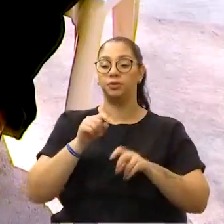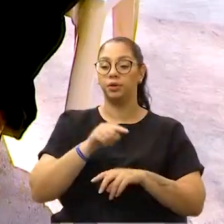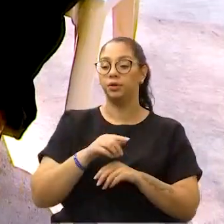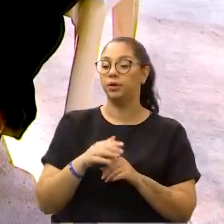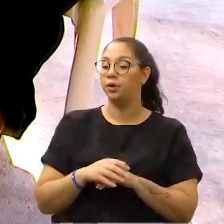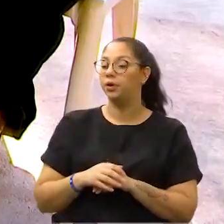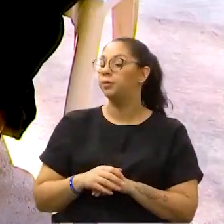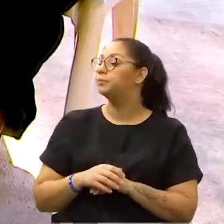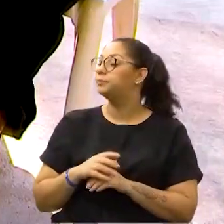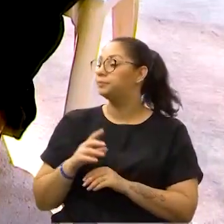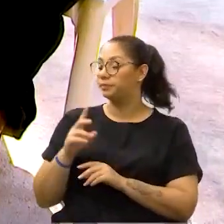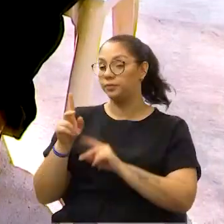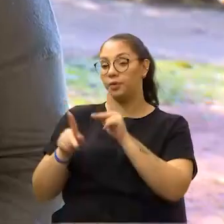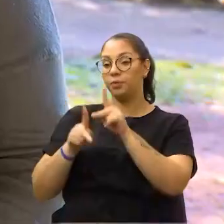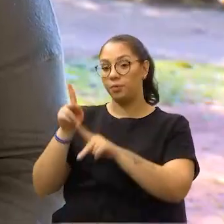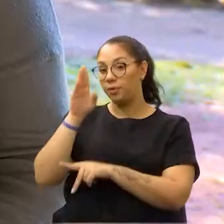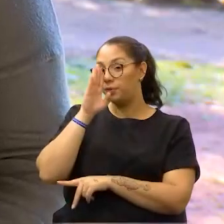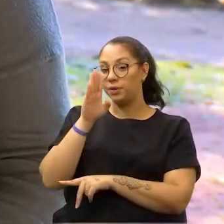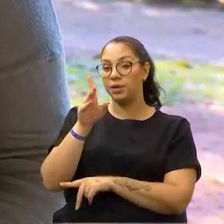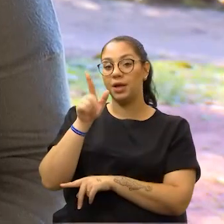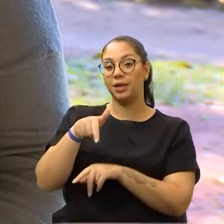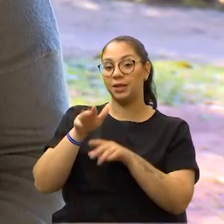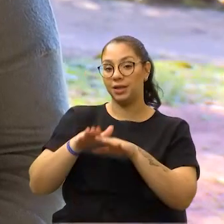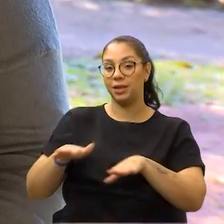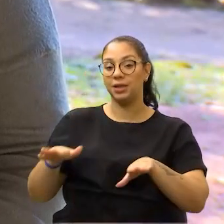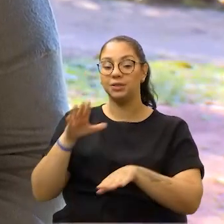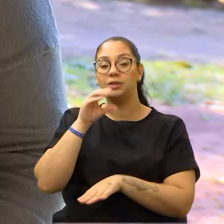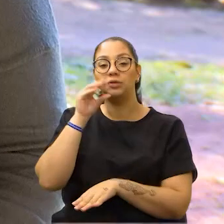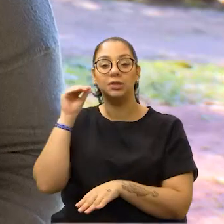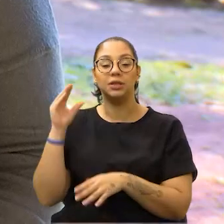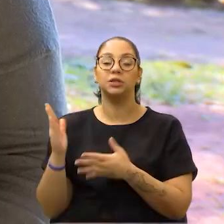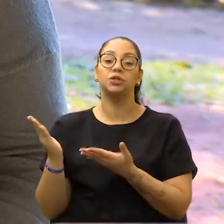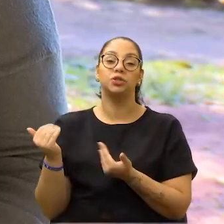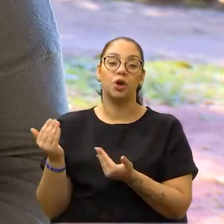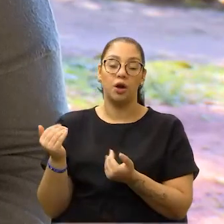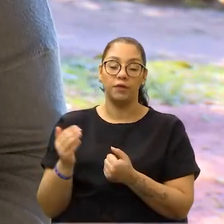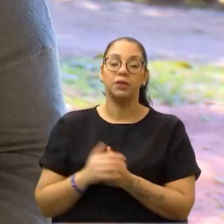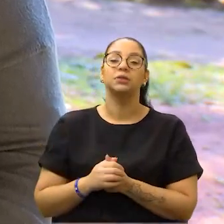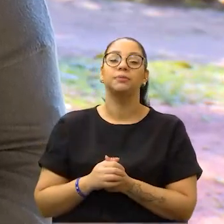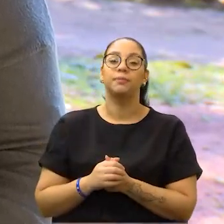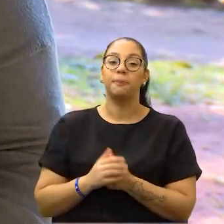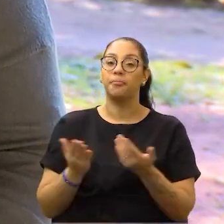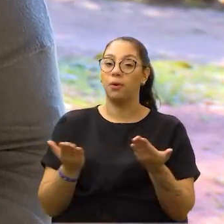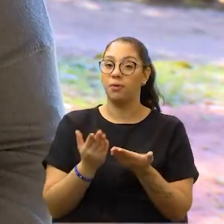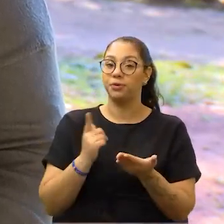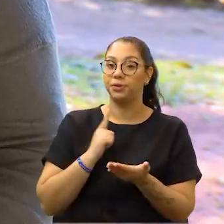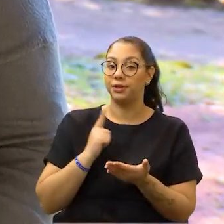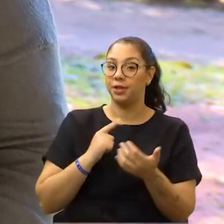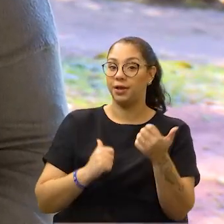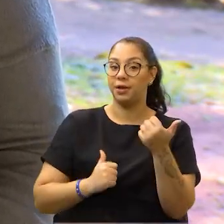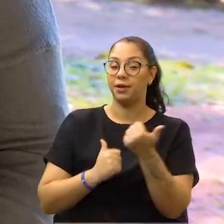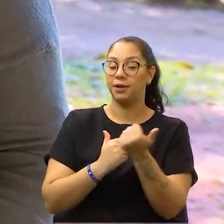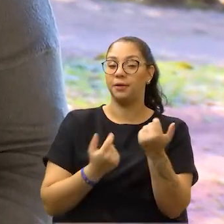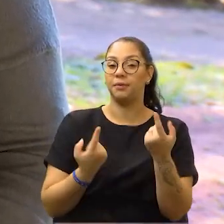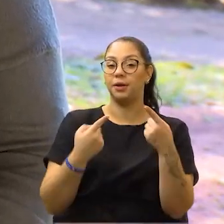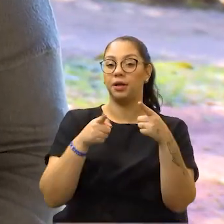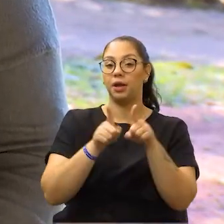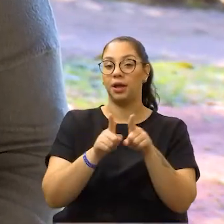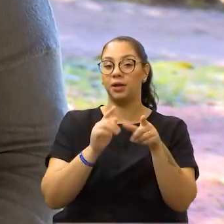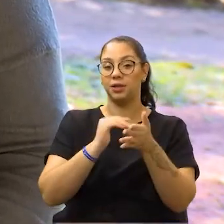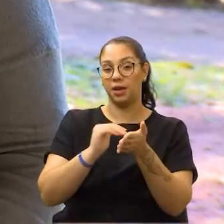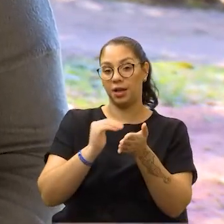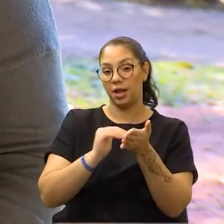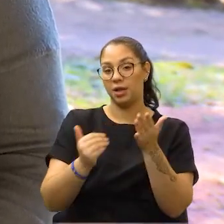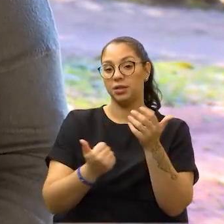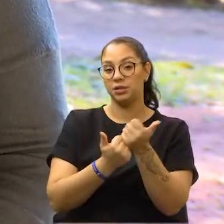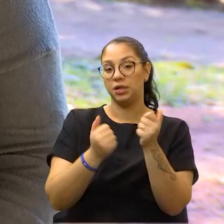as atividades em torno disso? O nosso público principal, então, são crianças, adolescentes e jovens, né? Hoje a gente tem uma